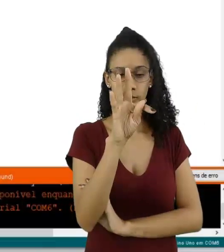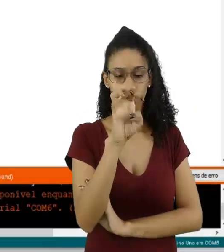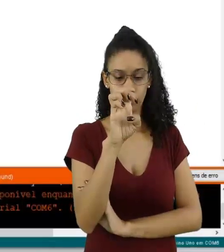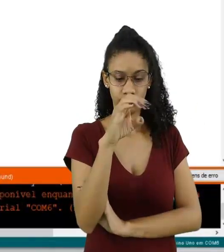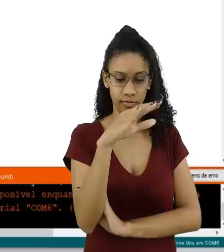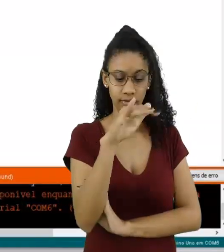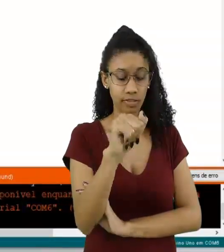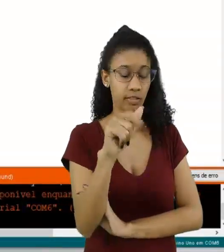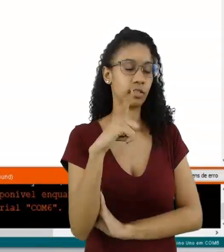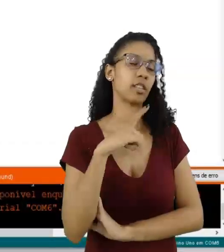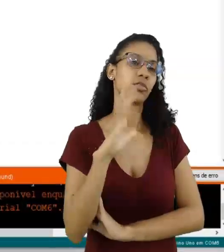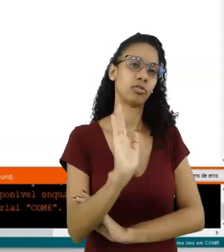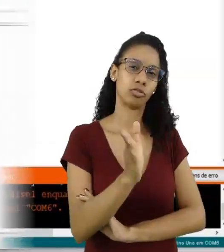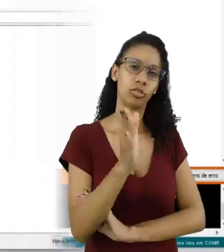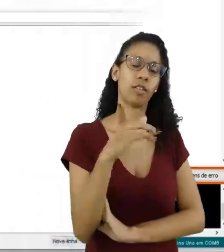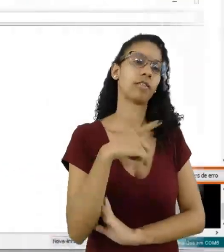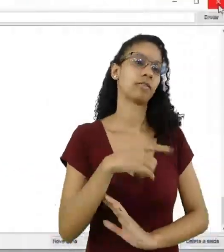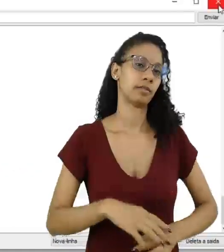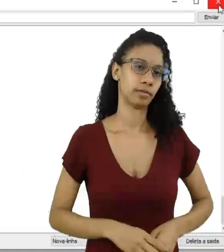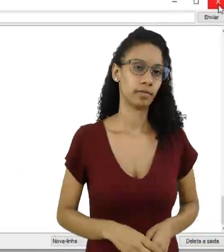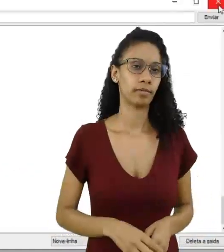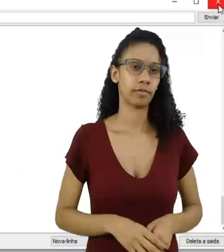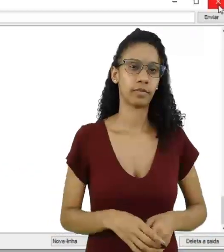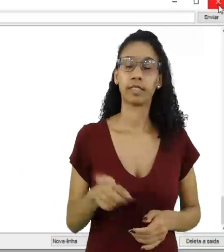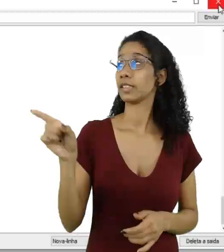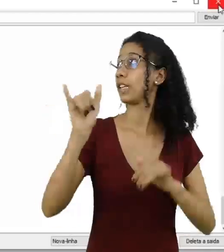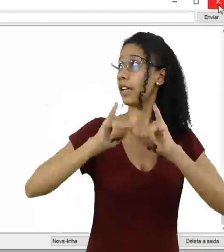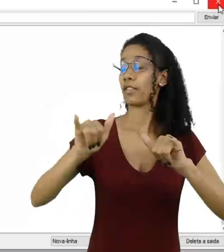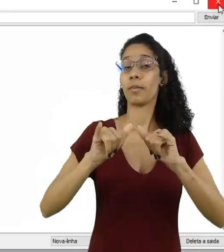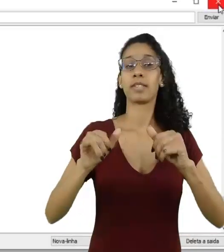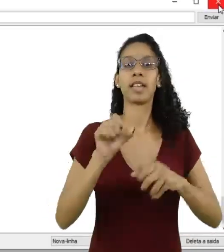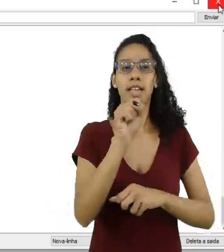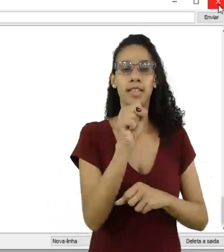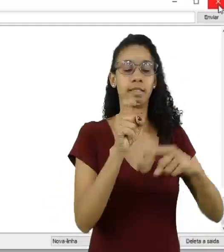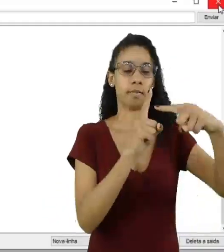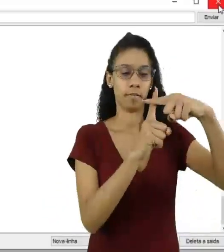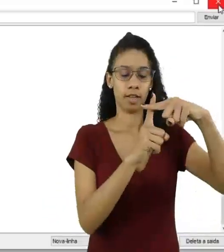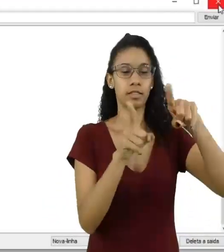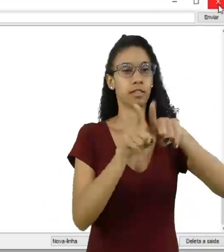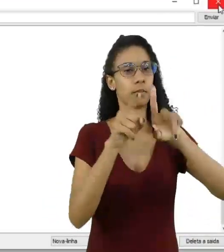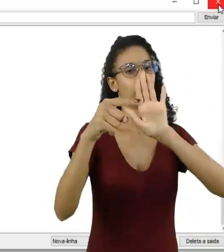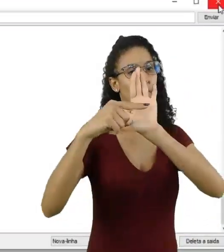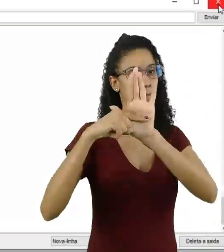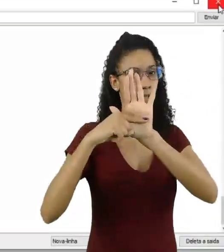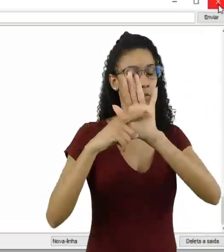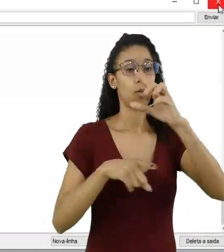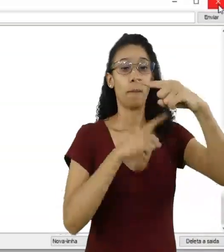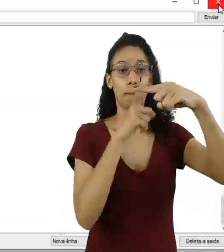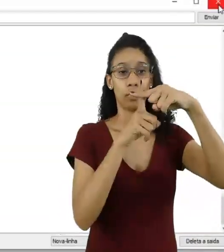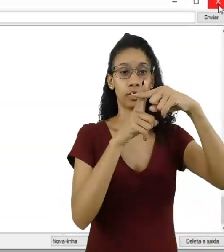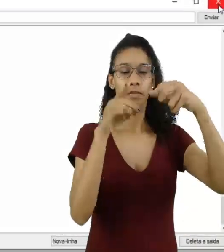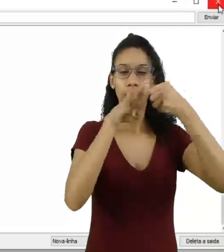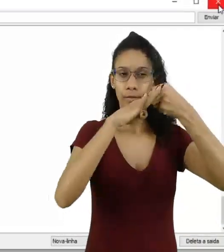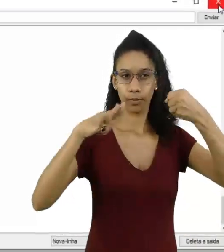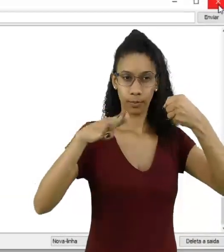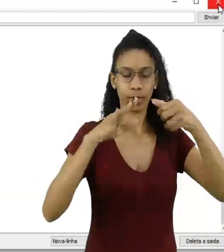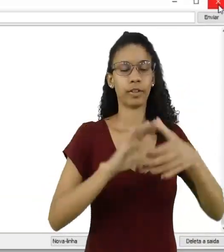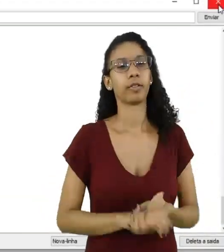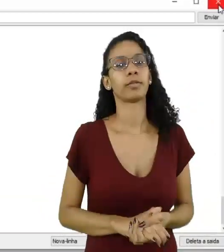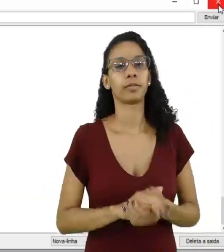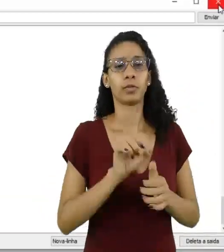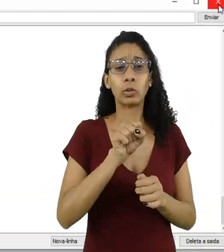no próprio módulo. Então, ó, ele tem aqui a informação S mais e menos. O positivo é o do meio,